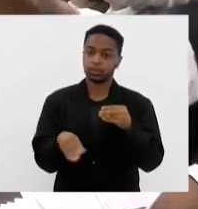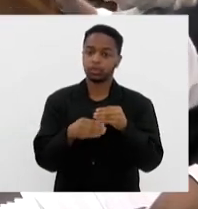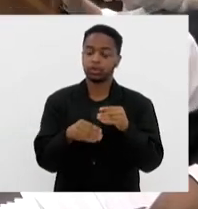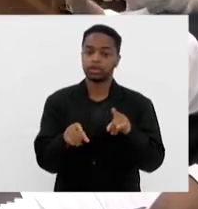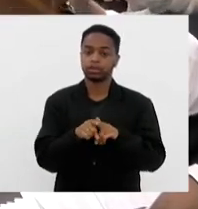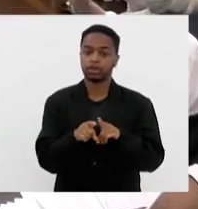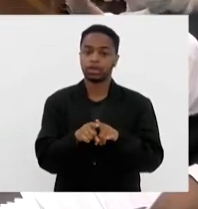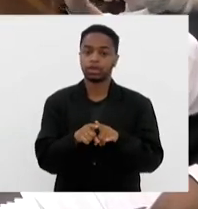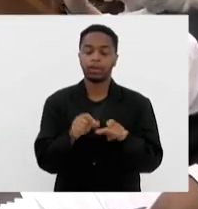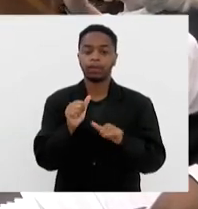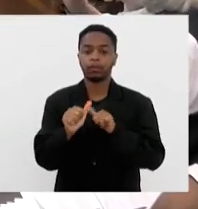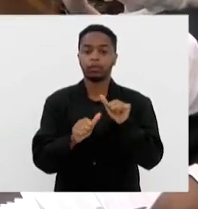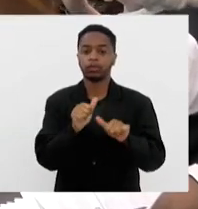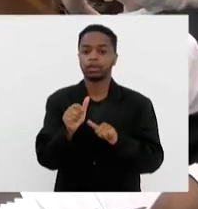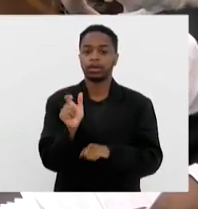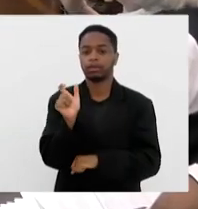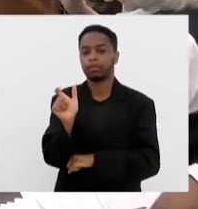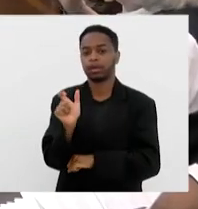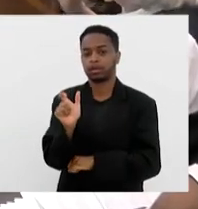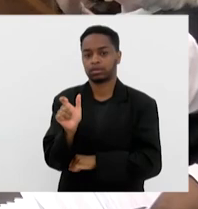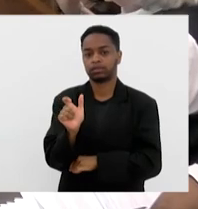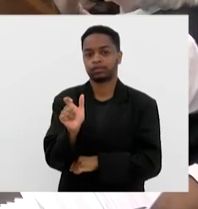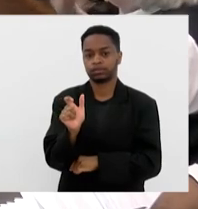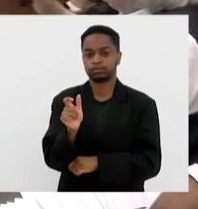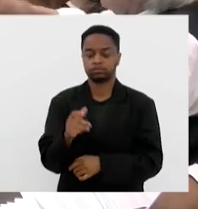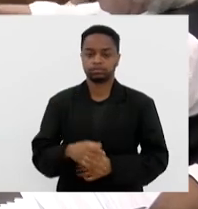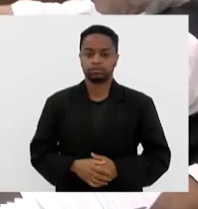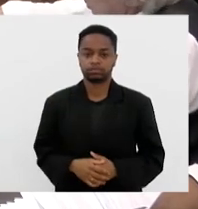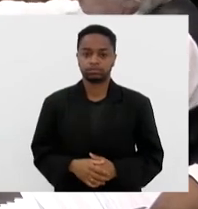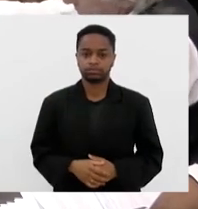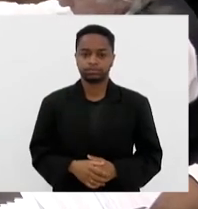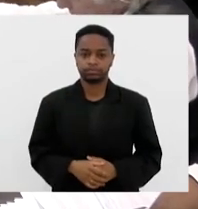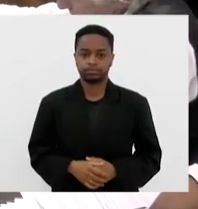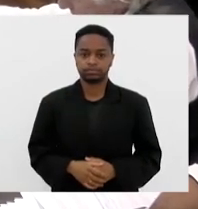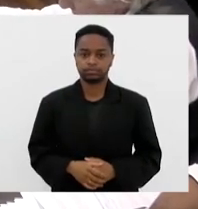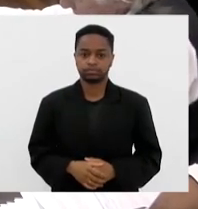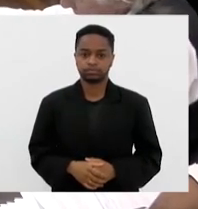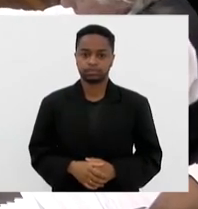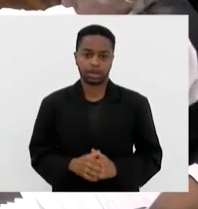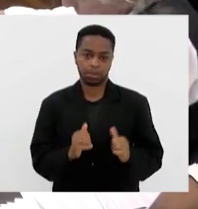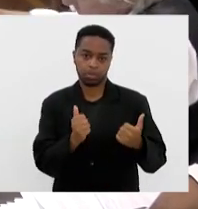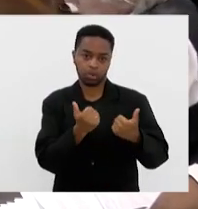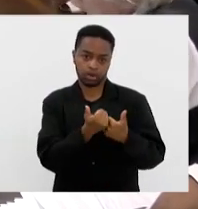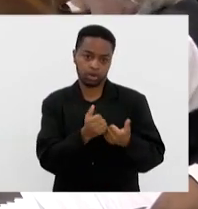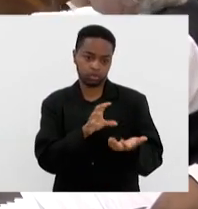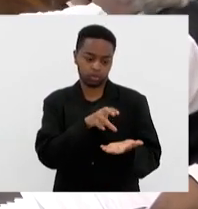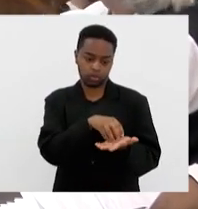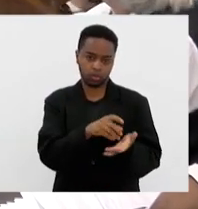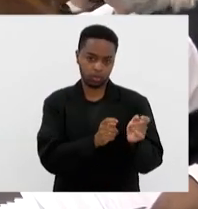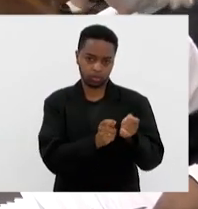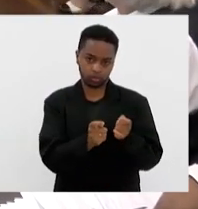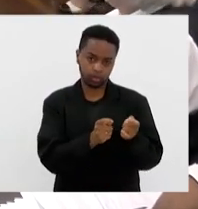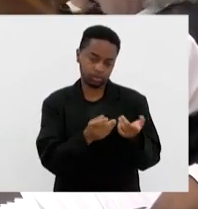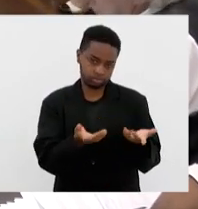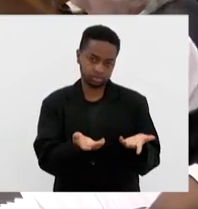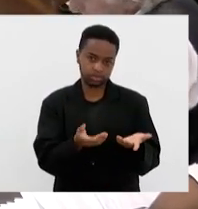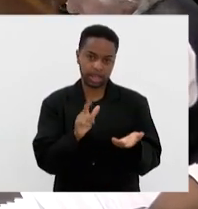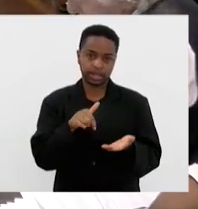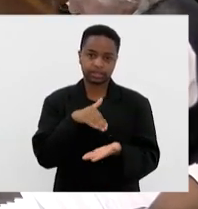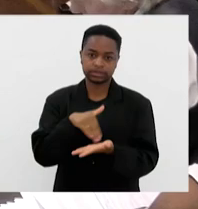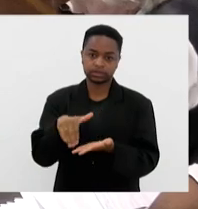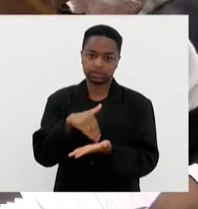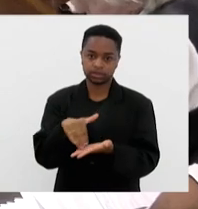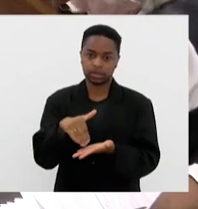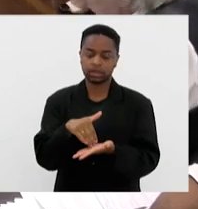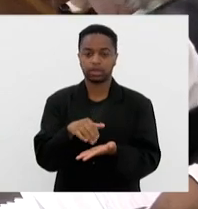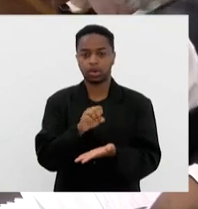mudar a conjugação... Coordenação da controladoria, uma coisa assim. Fortalecendo a controladoria, que seria a secretaria, o